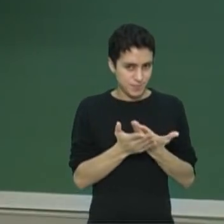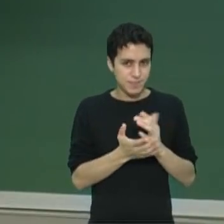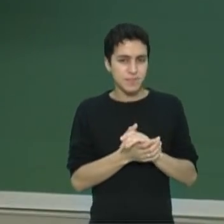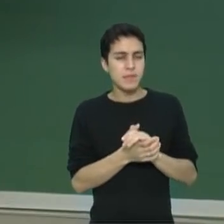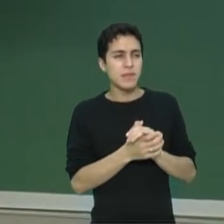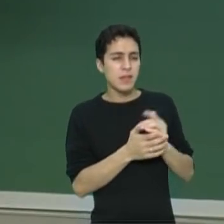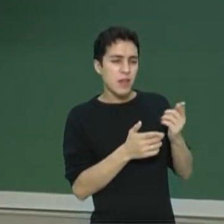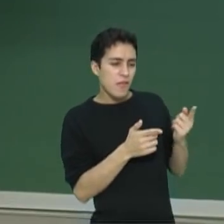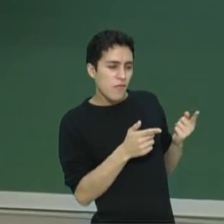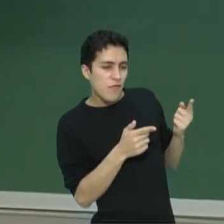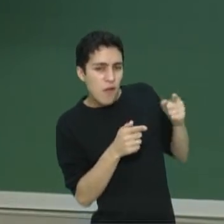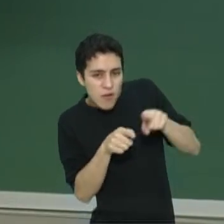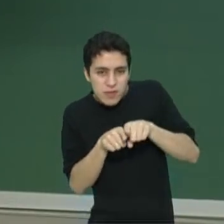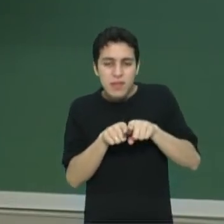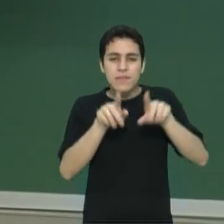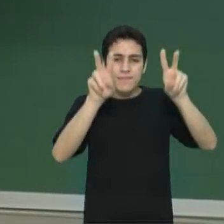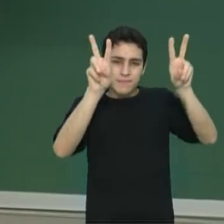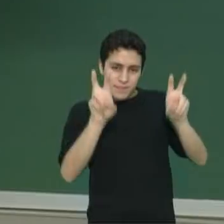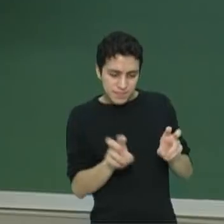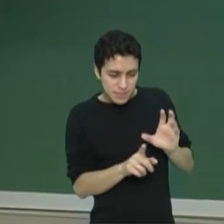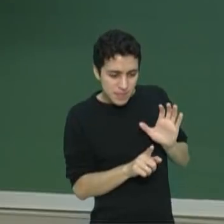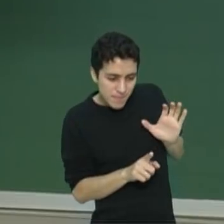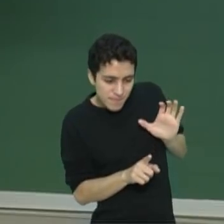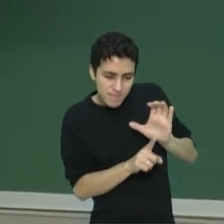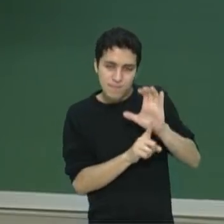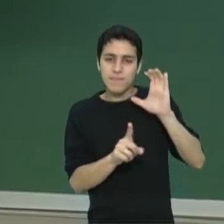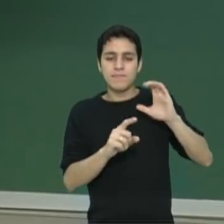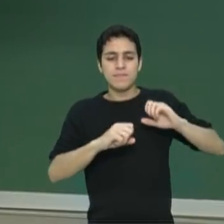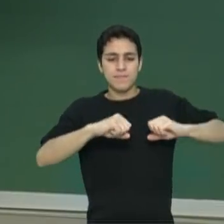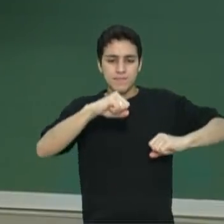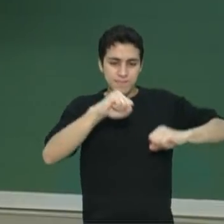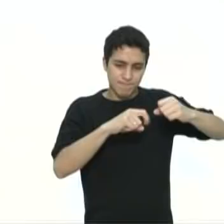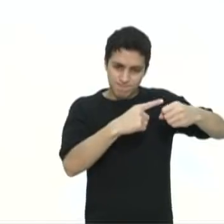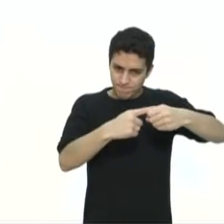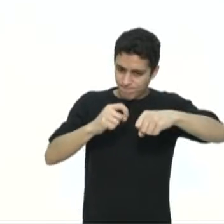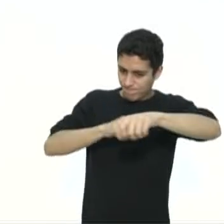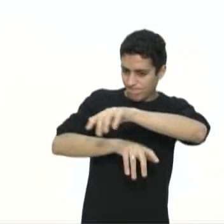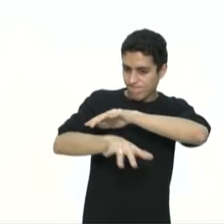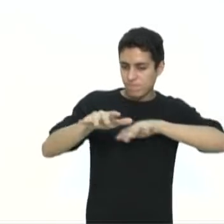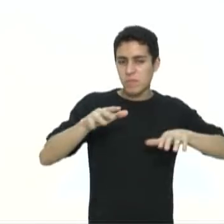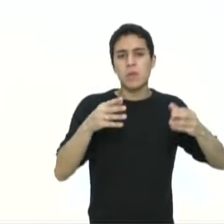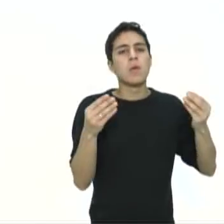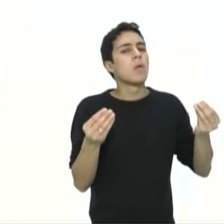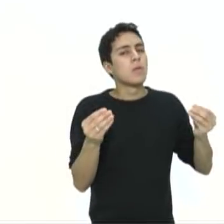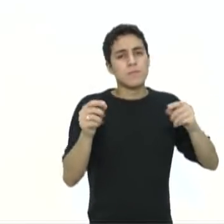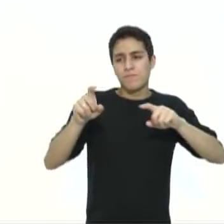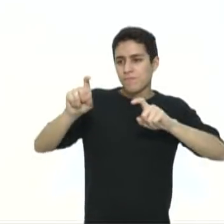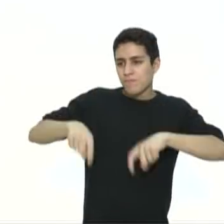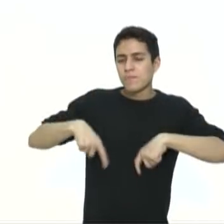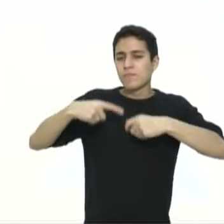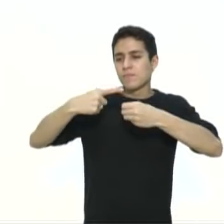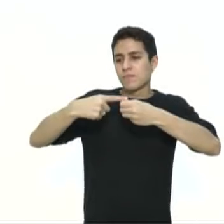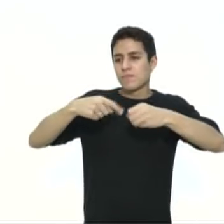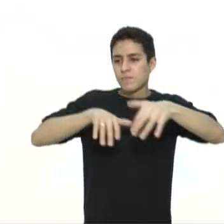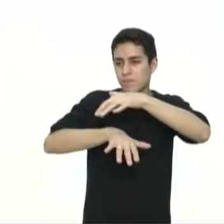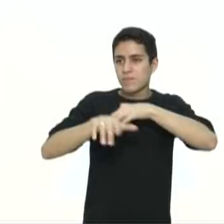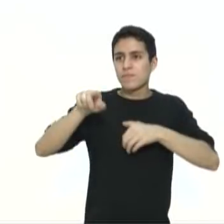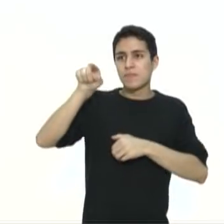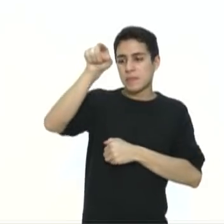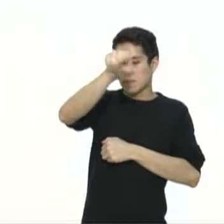sobre os impactos do processo de industrialização e urbanização nos espaços rural e urbano na Europa, na Ásia e